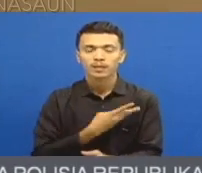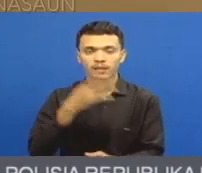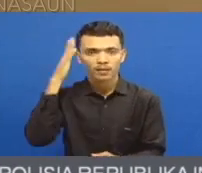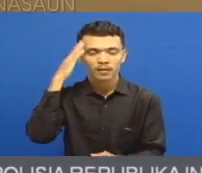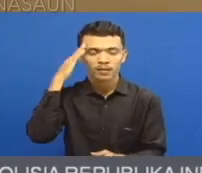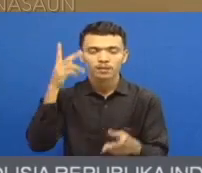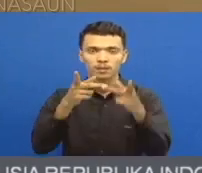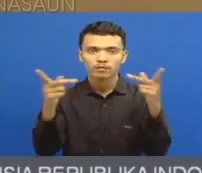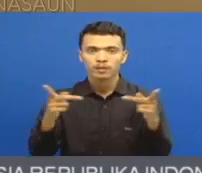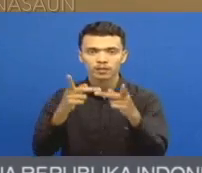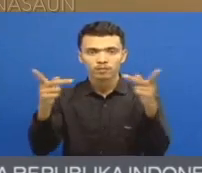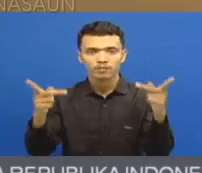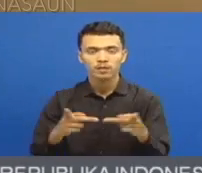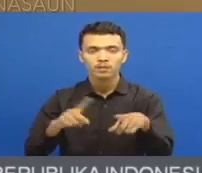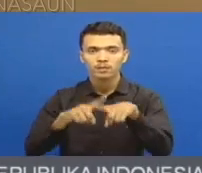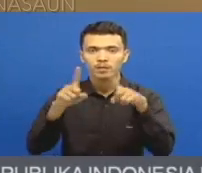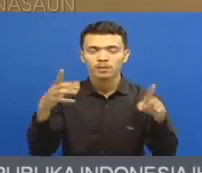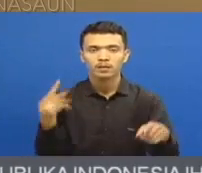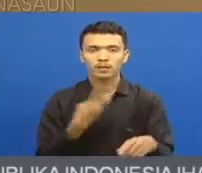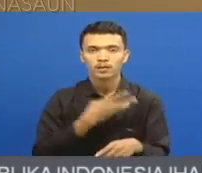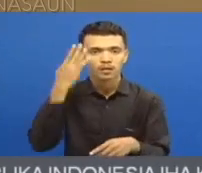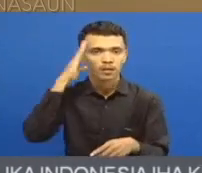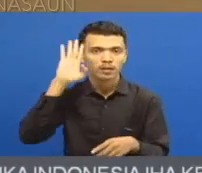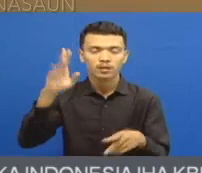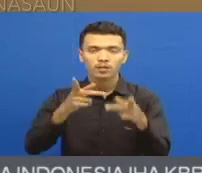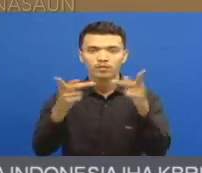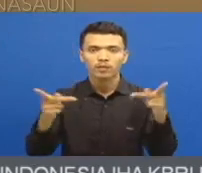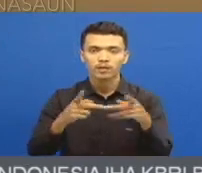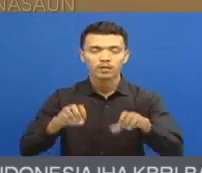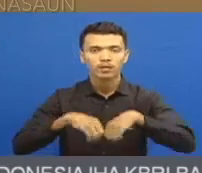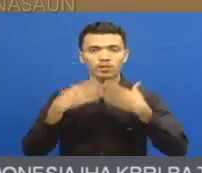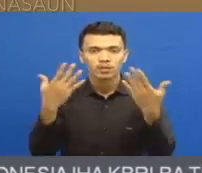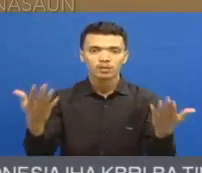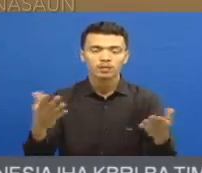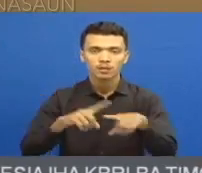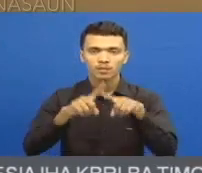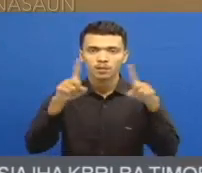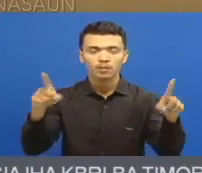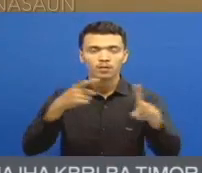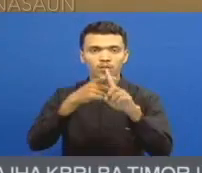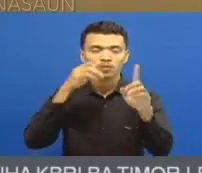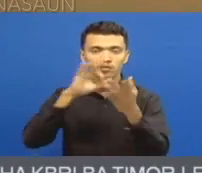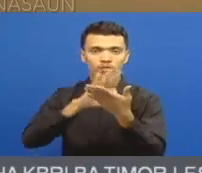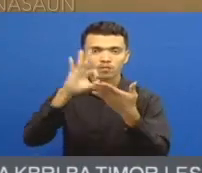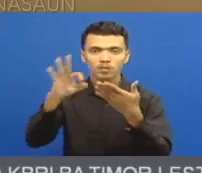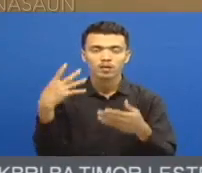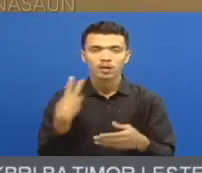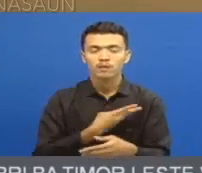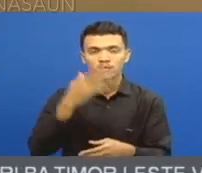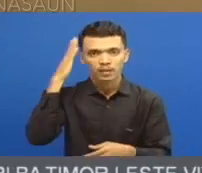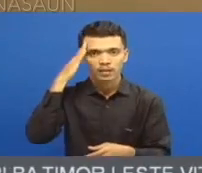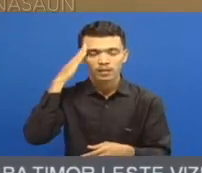mak ambiente, mai be ita hatene ambiente ne fatima ne be ne paralelo ba ne be. Mai be liusi formação serna mas hatene